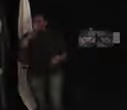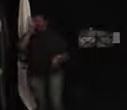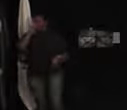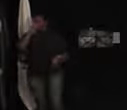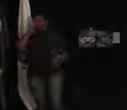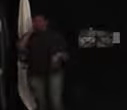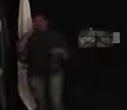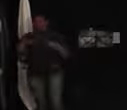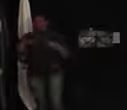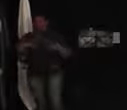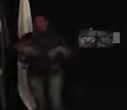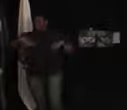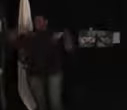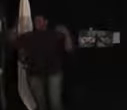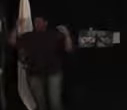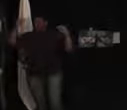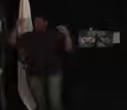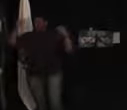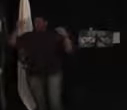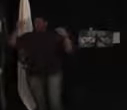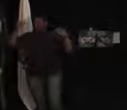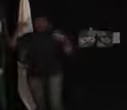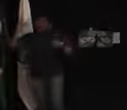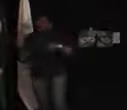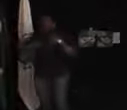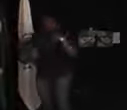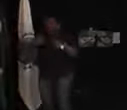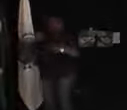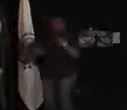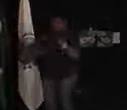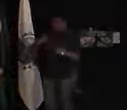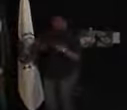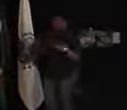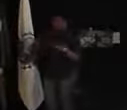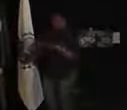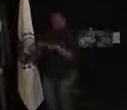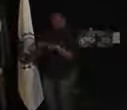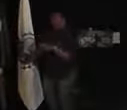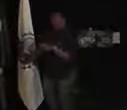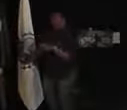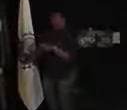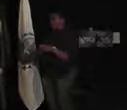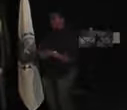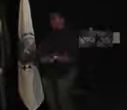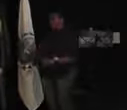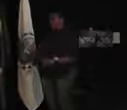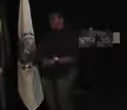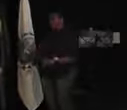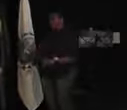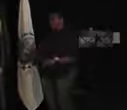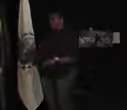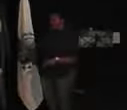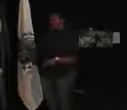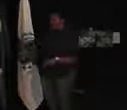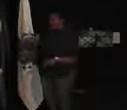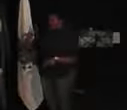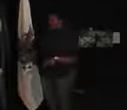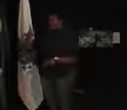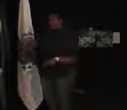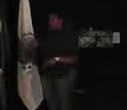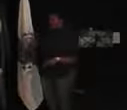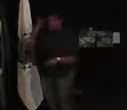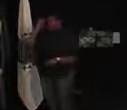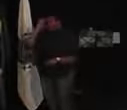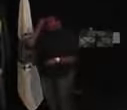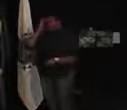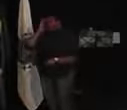Olha, o material autogerado é muito melhor assimilado.